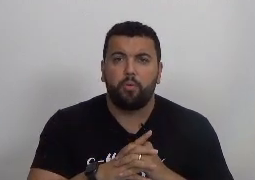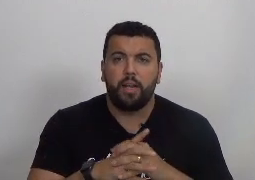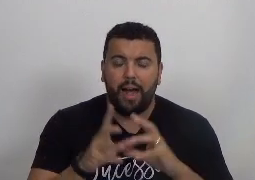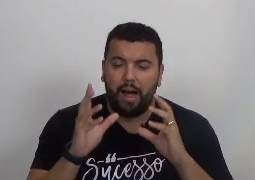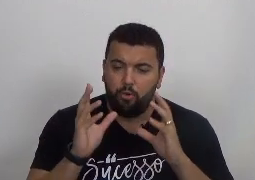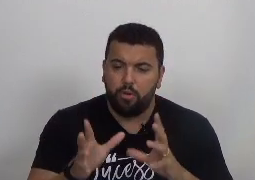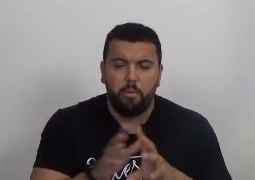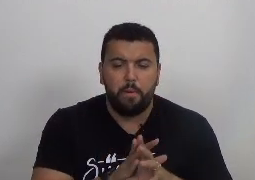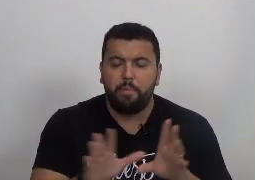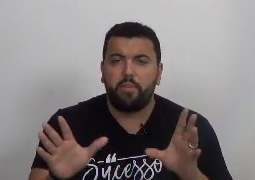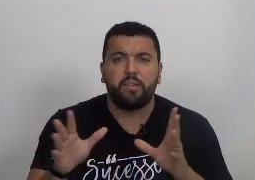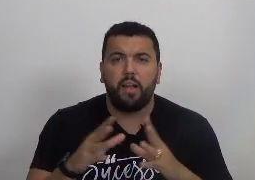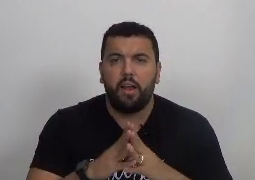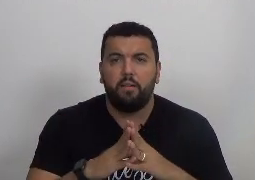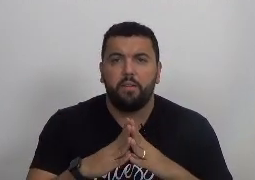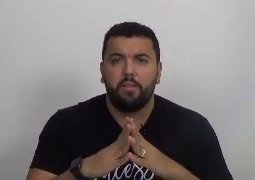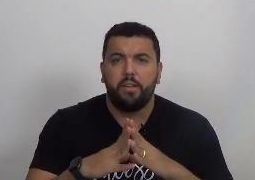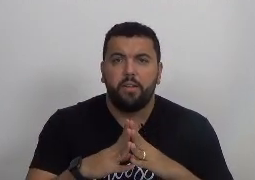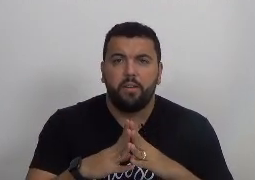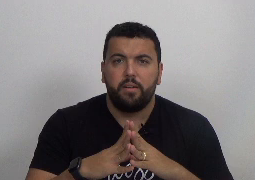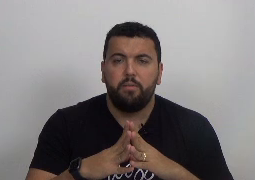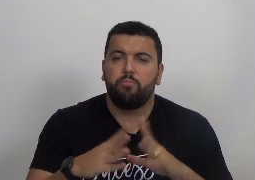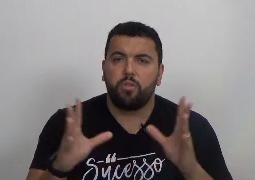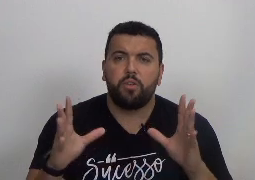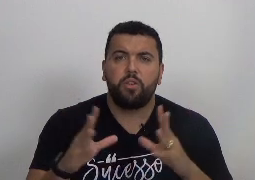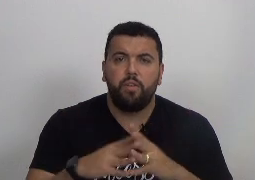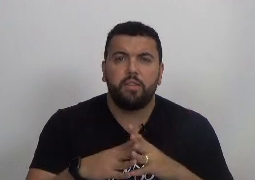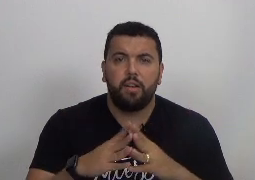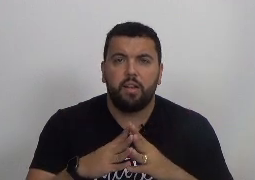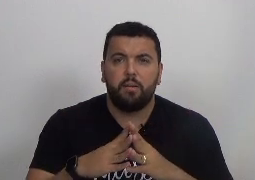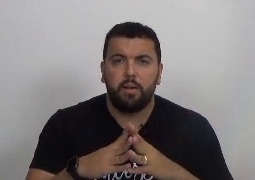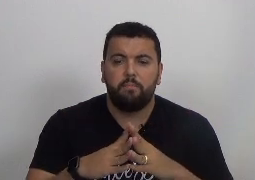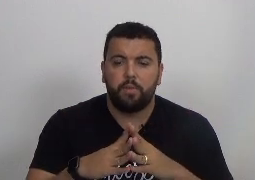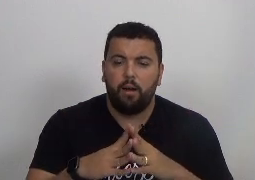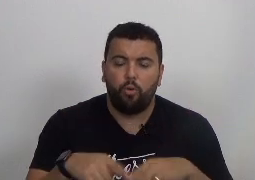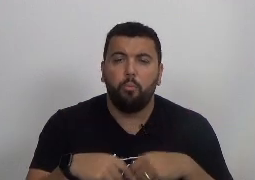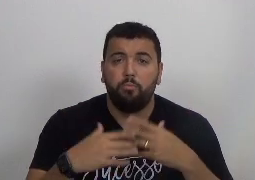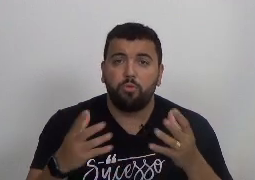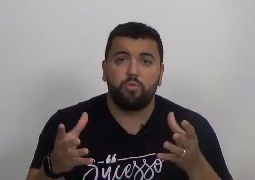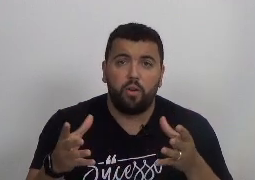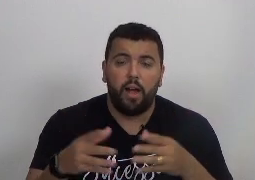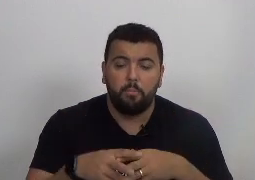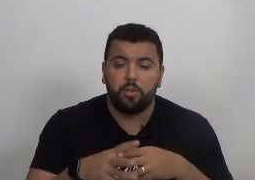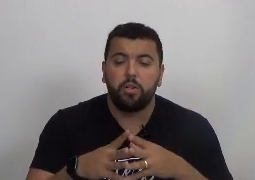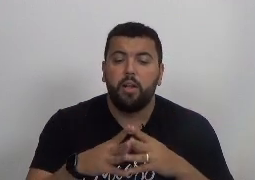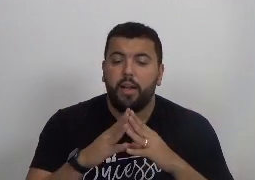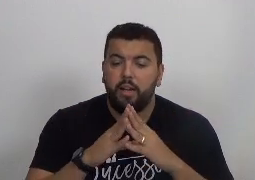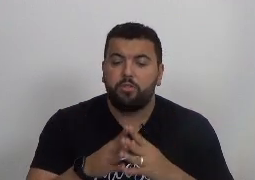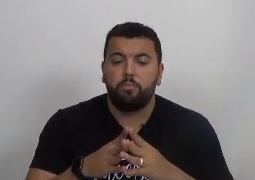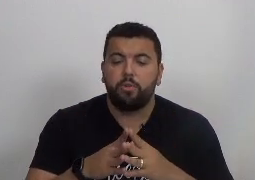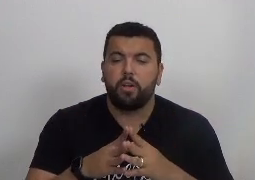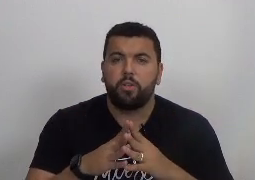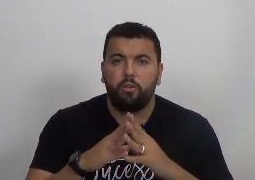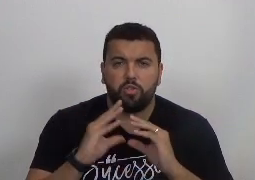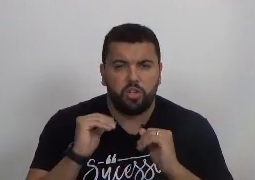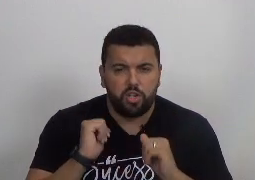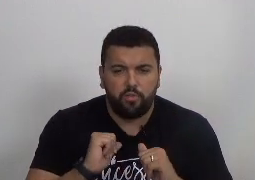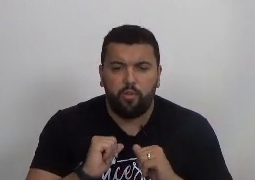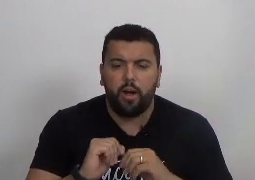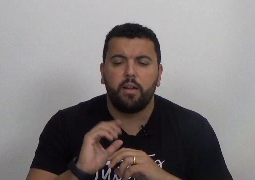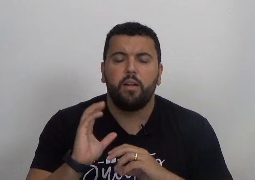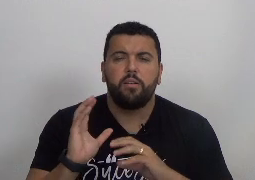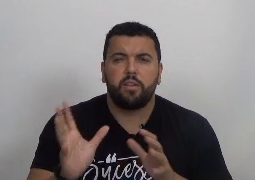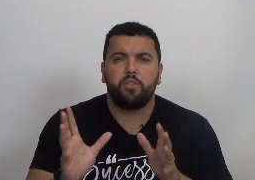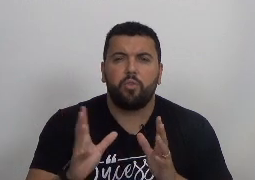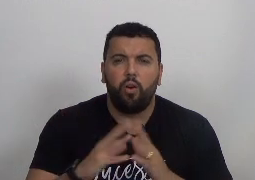fora da bíblia porque a luna não passar tem muita gente vai acertar também tá como muito de um rapaz esse tipo de